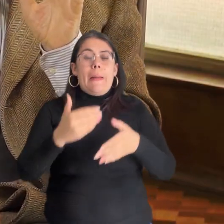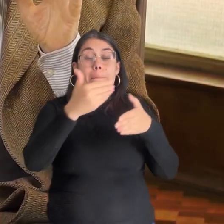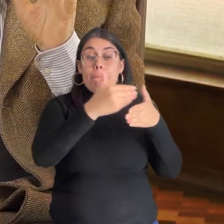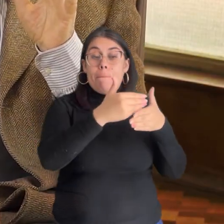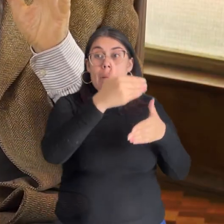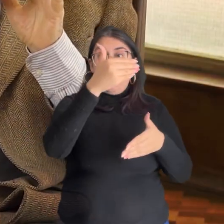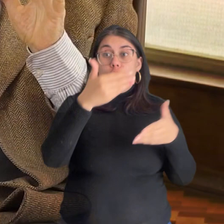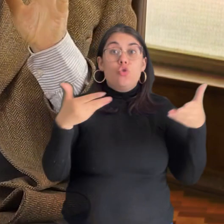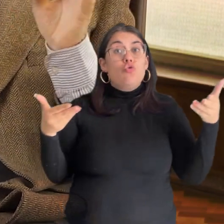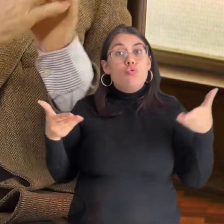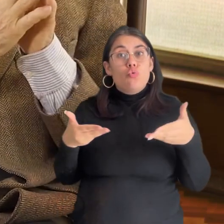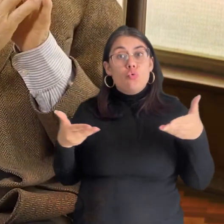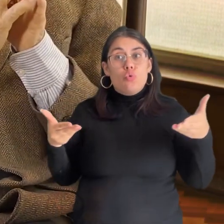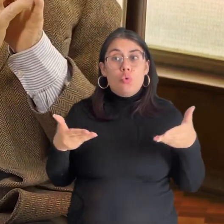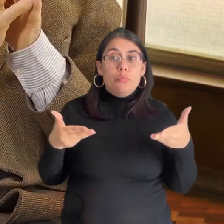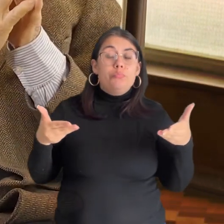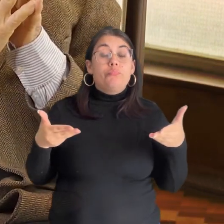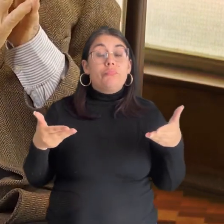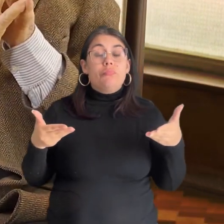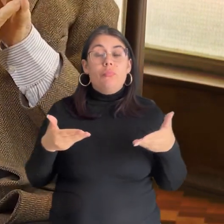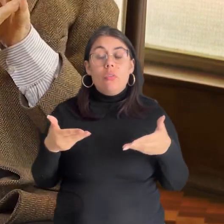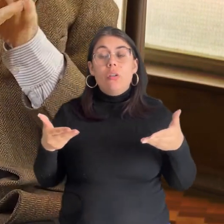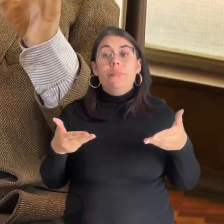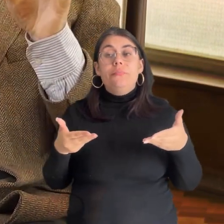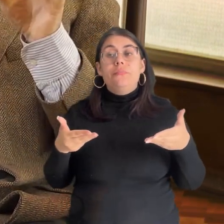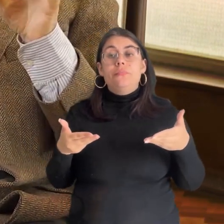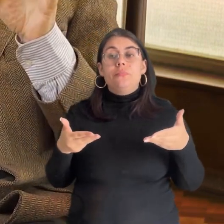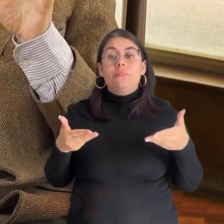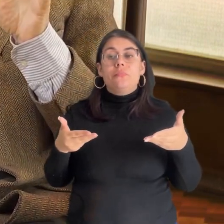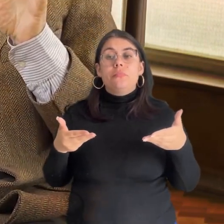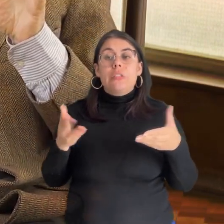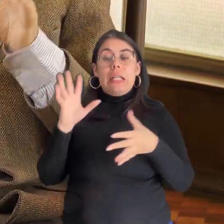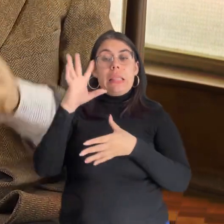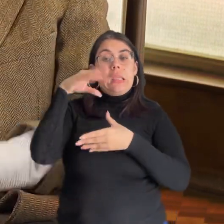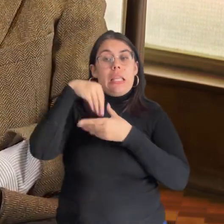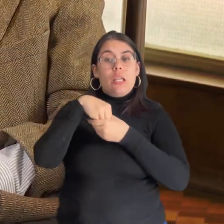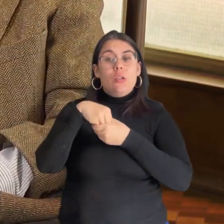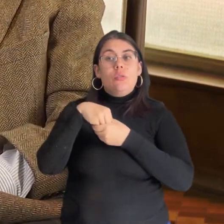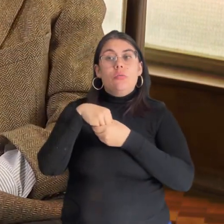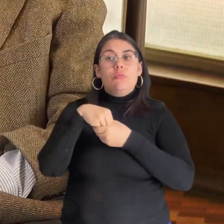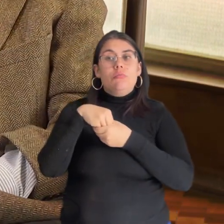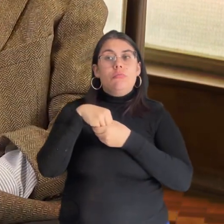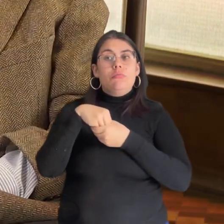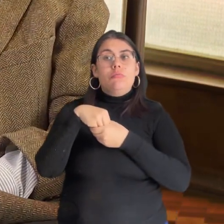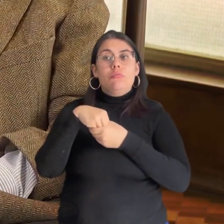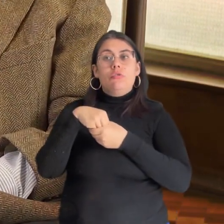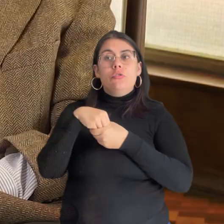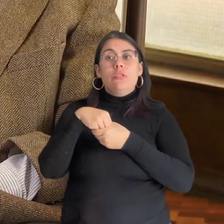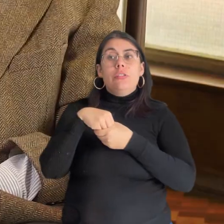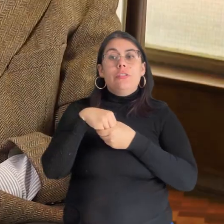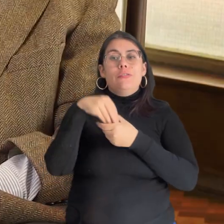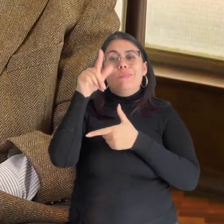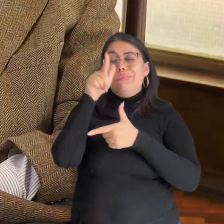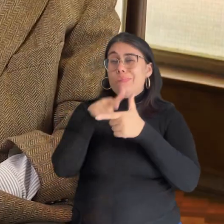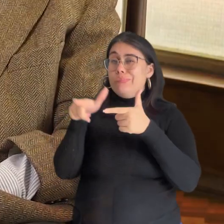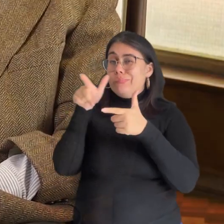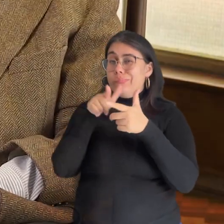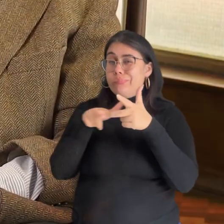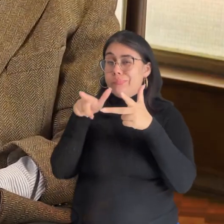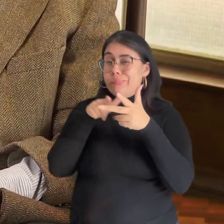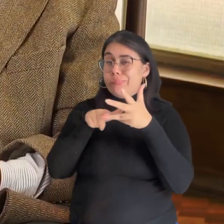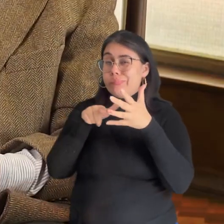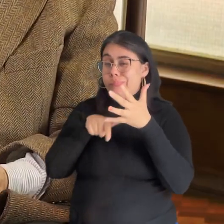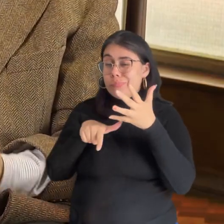está exatamente em cima de onde a gente está aqui agora, pelo lado de dentro ficou muito comprometida,